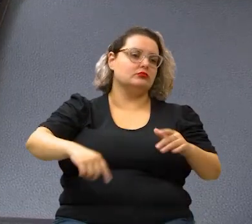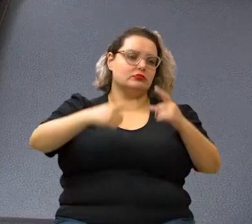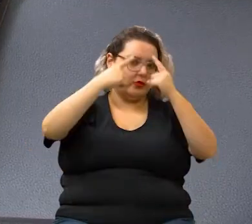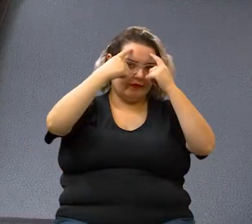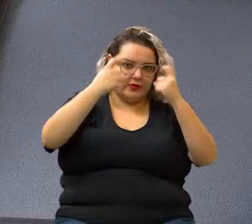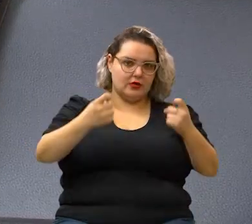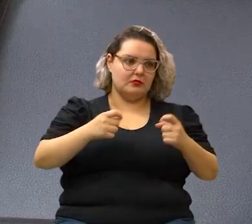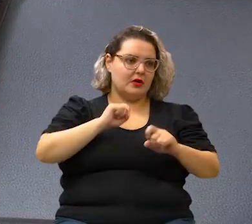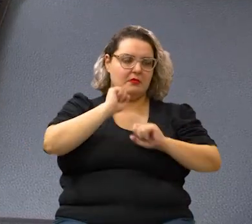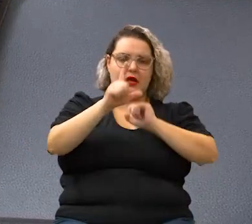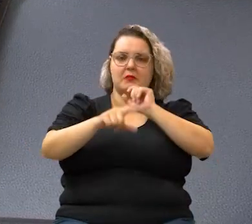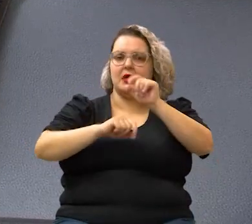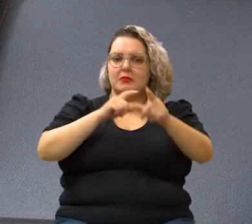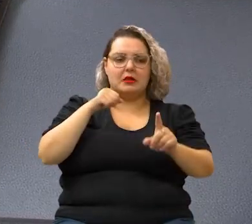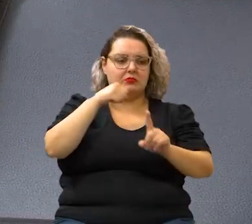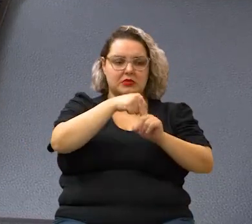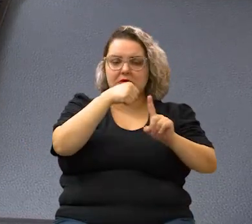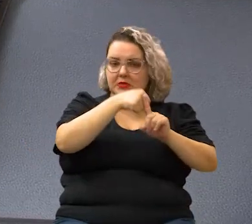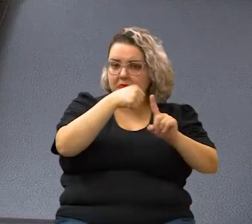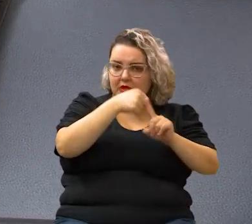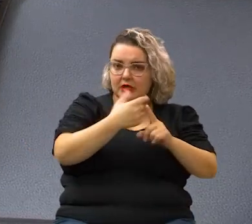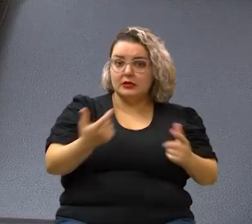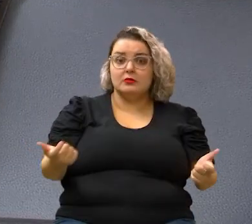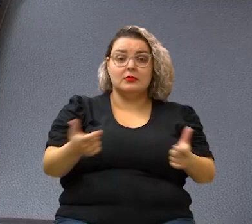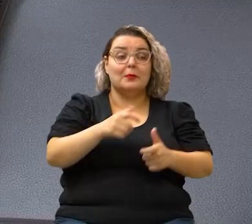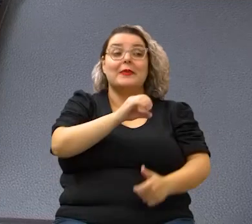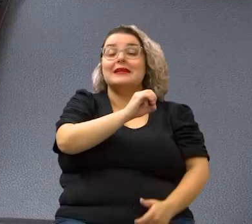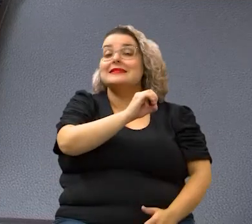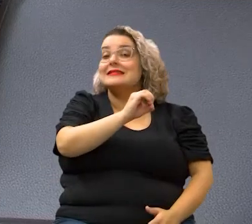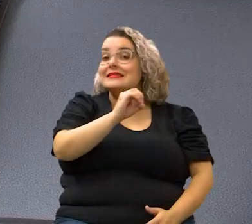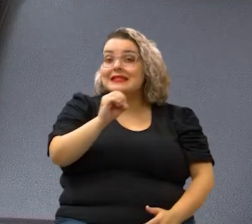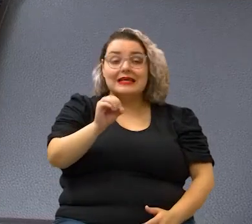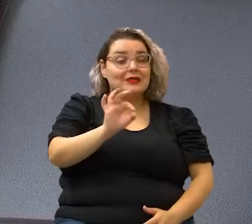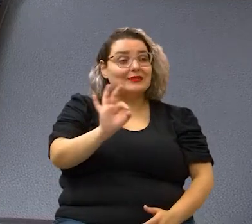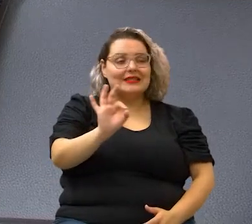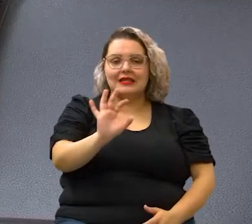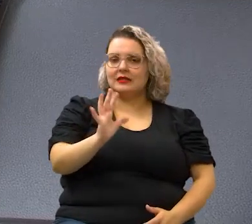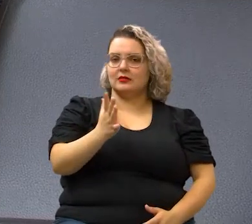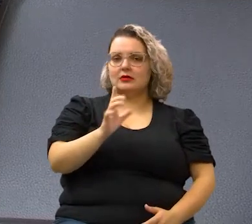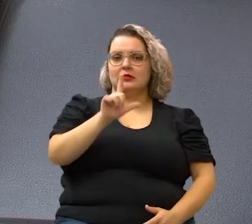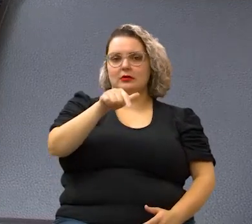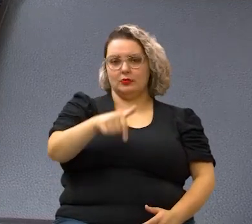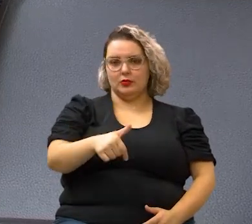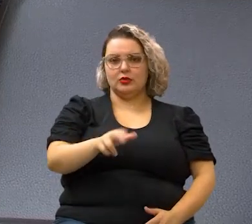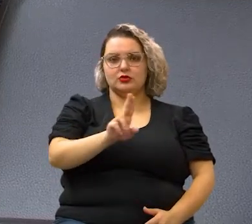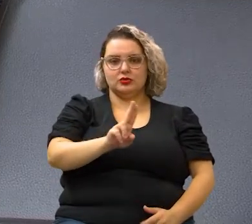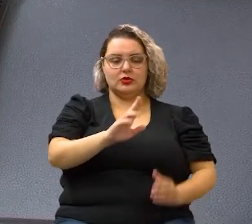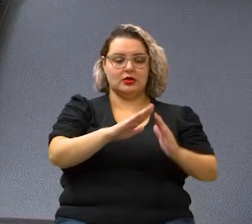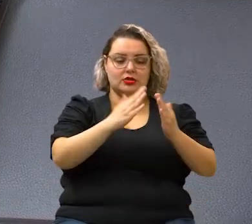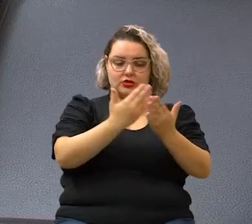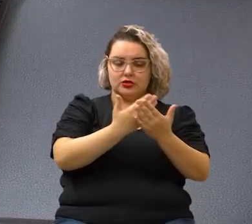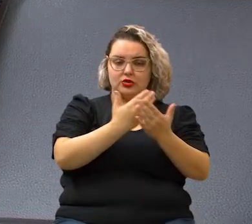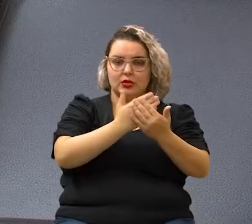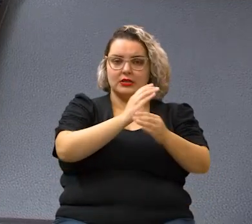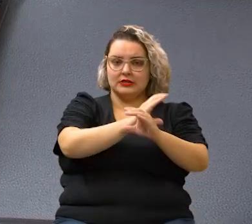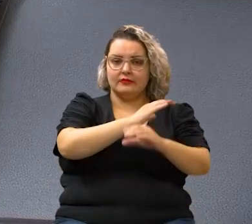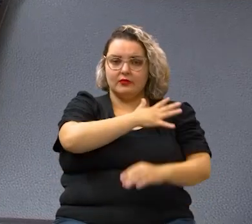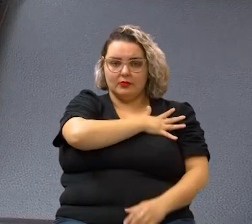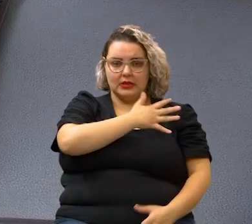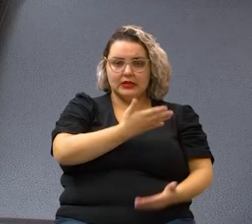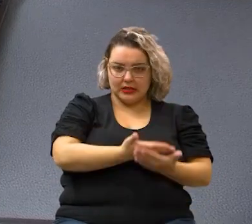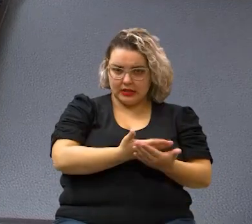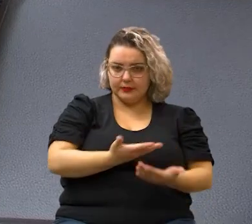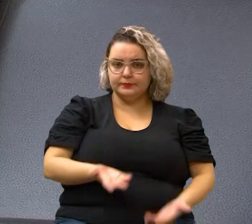que ocorreram, violência verbal, violência física, caíram para 0 após a implantação. Então a escola